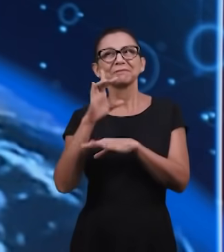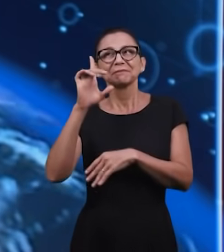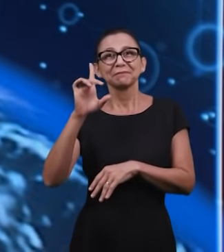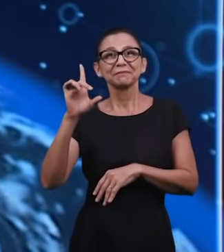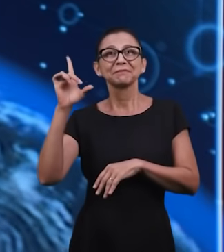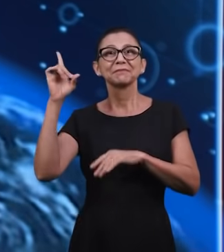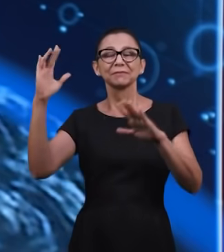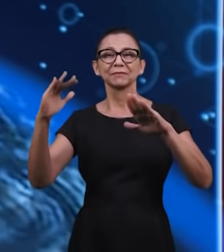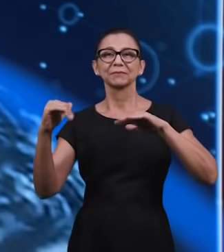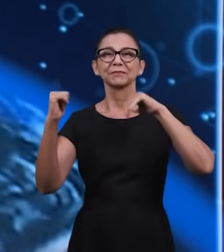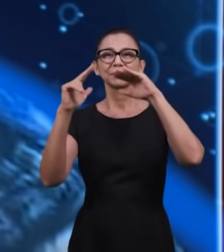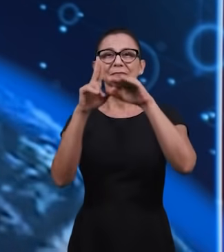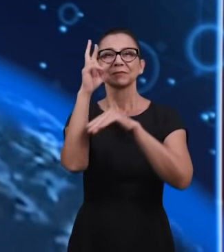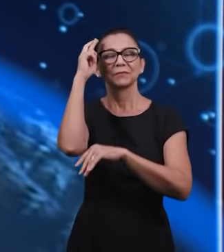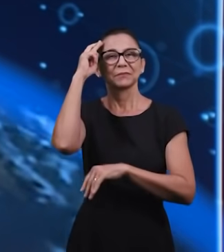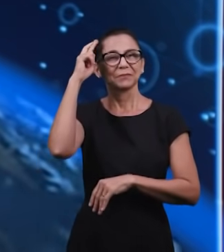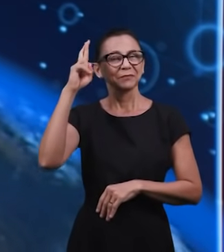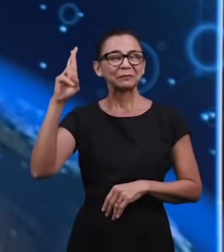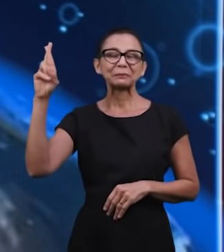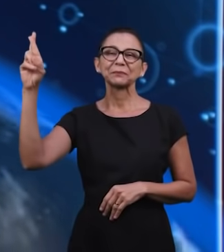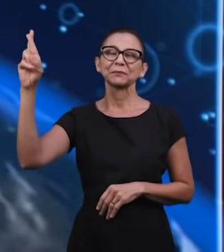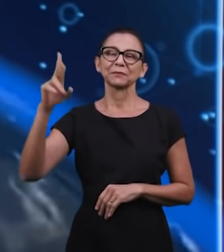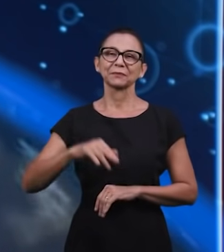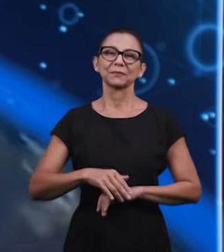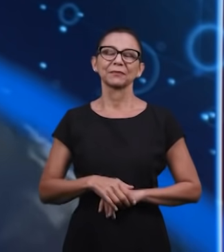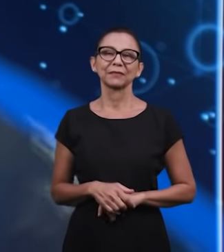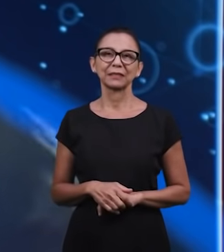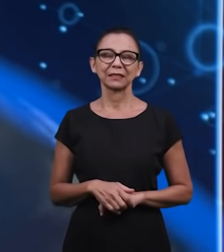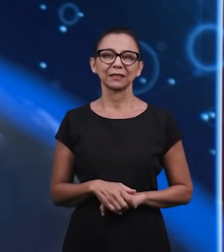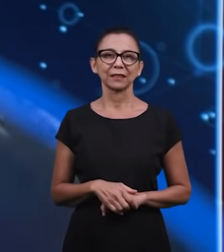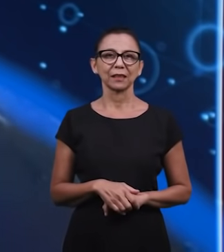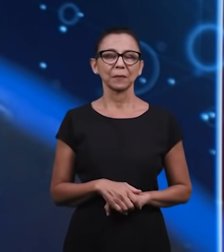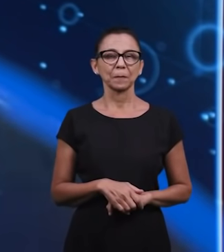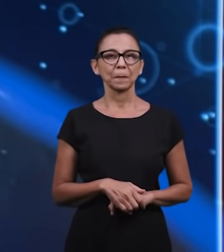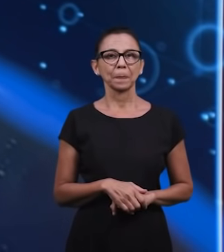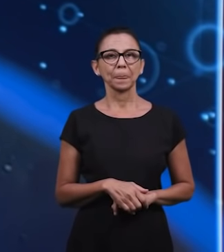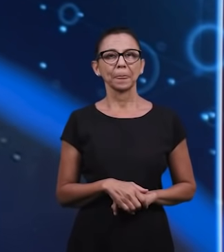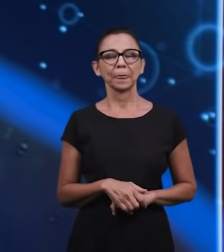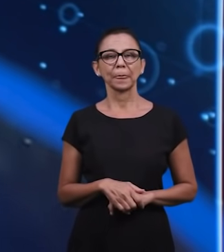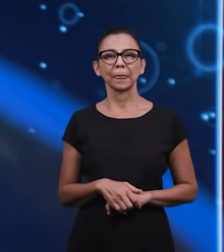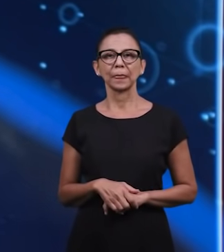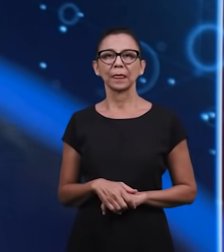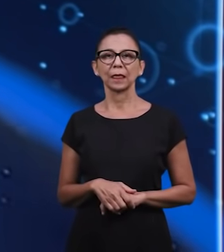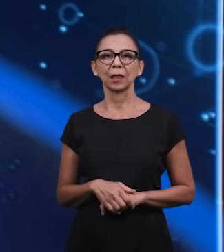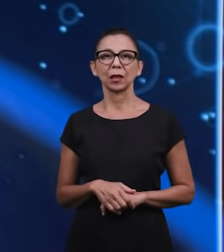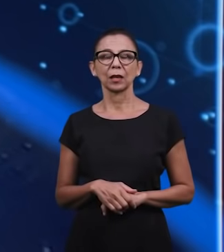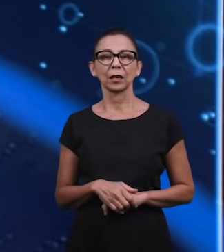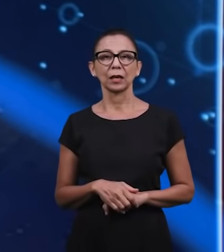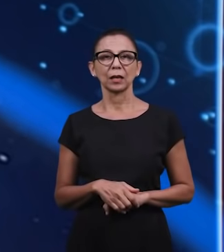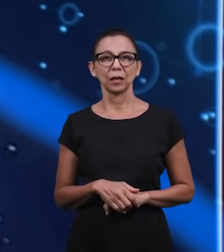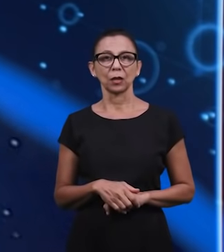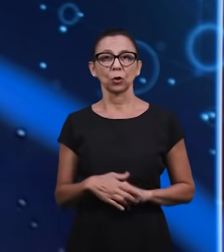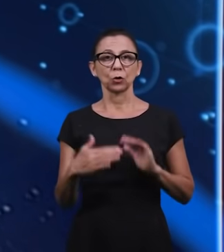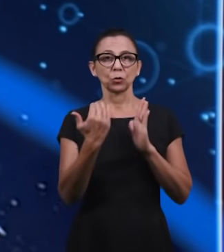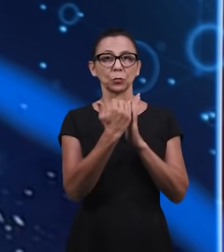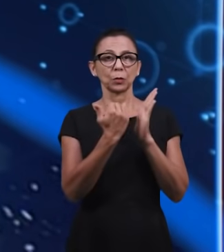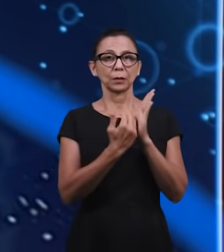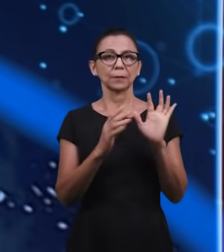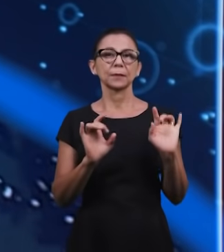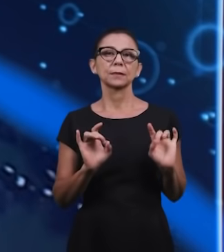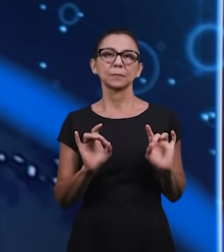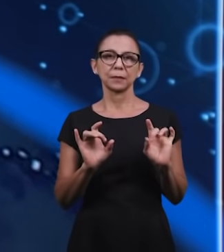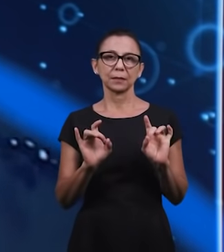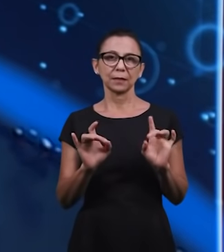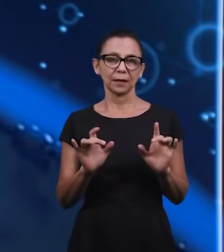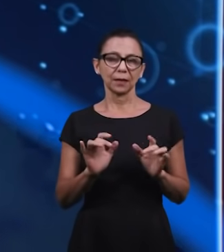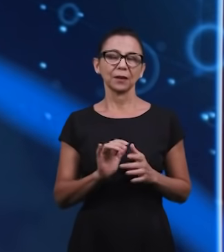Amém, glória a Deus, louvado seja o nome do Senhor. Nós iremos hoje ter uma programação toda especial nessa